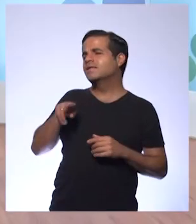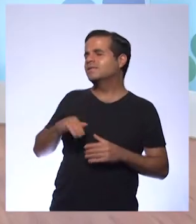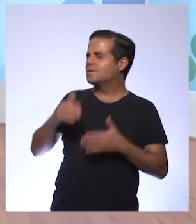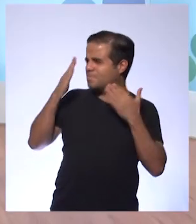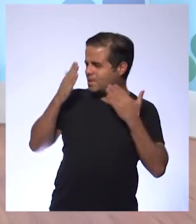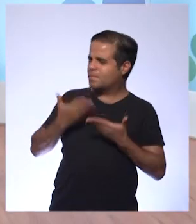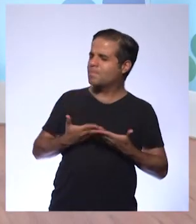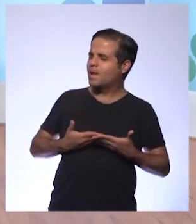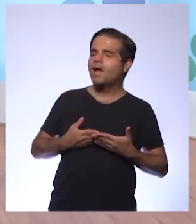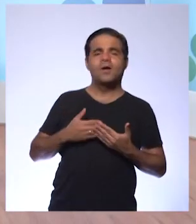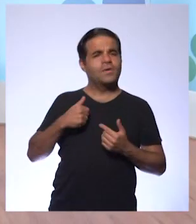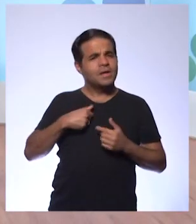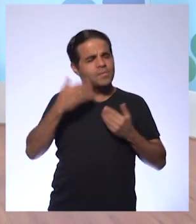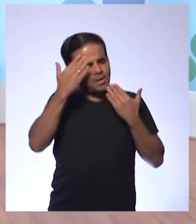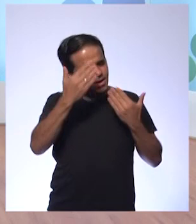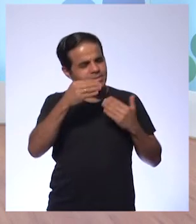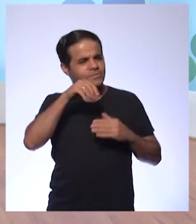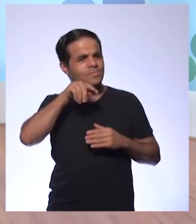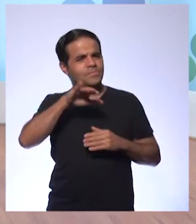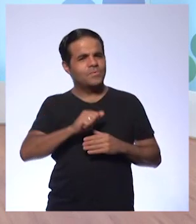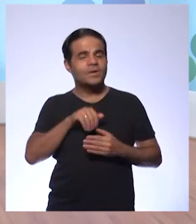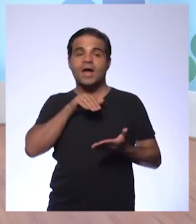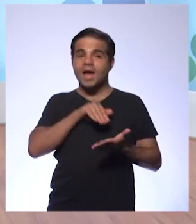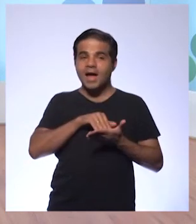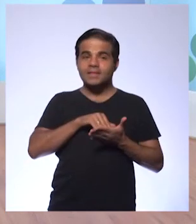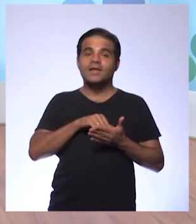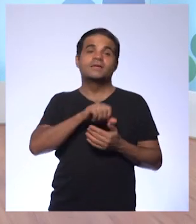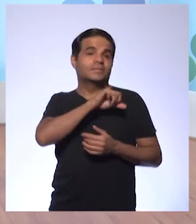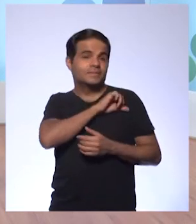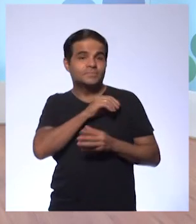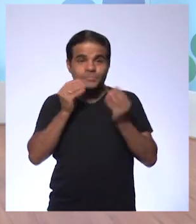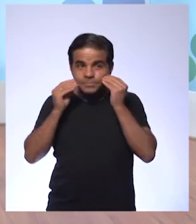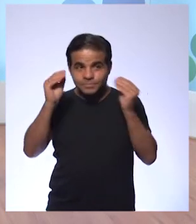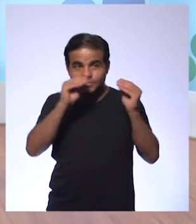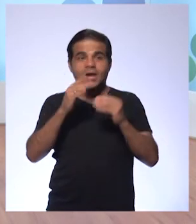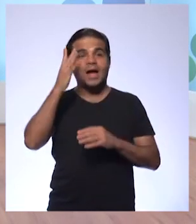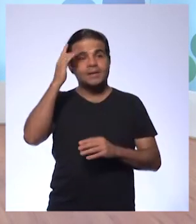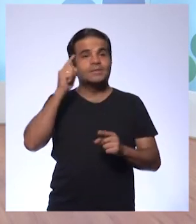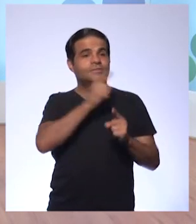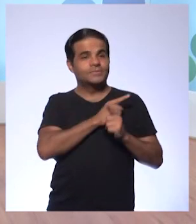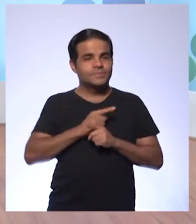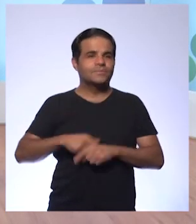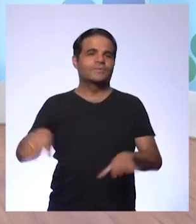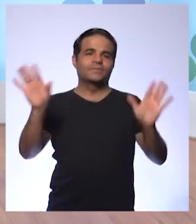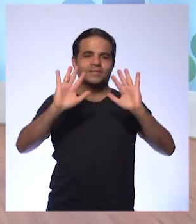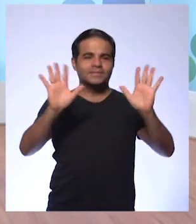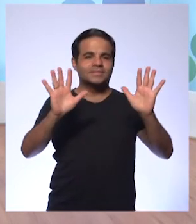Obrigada eu, amiga. Mônica. Gente, Um beijo, Nono. até amanhã, nono ano.